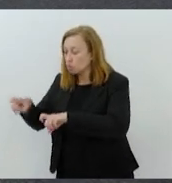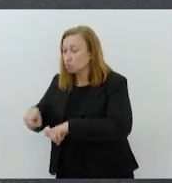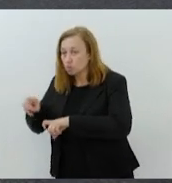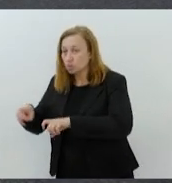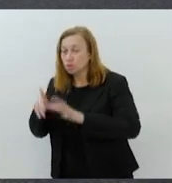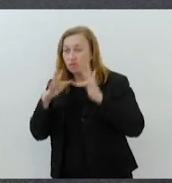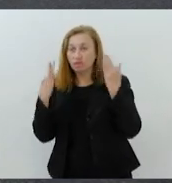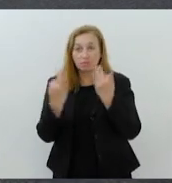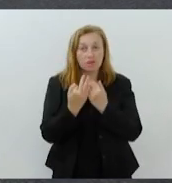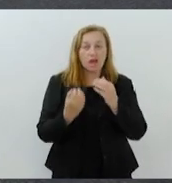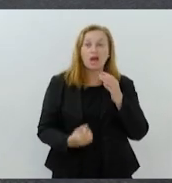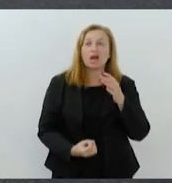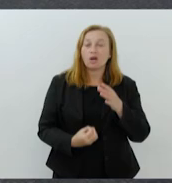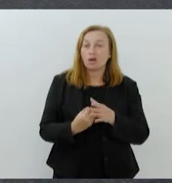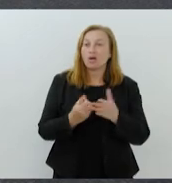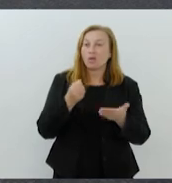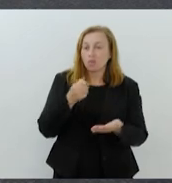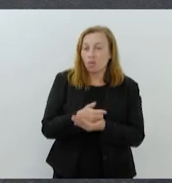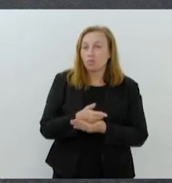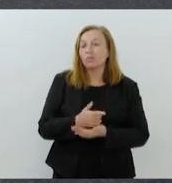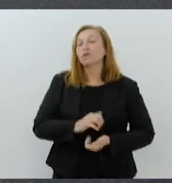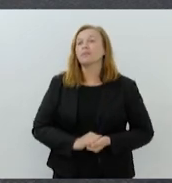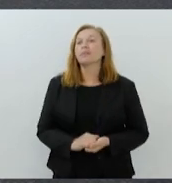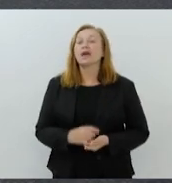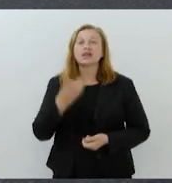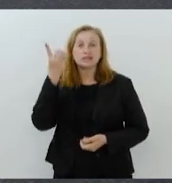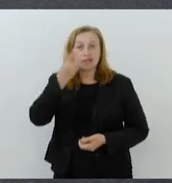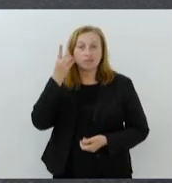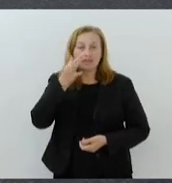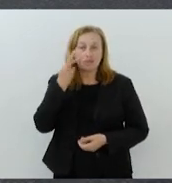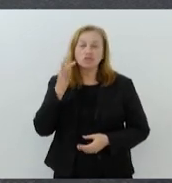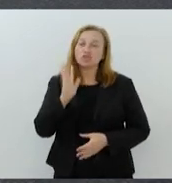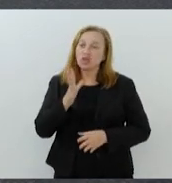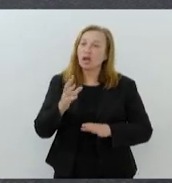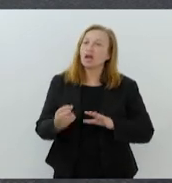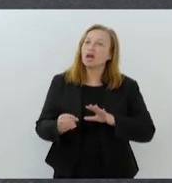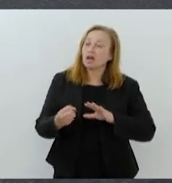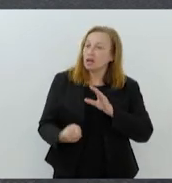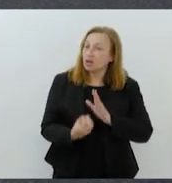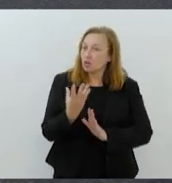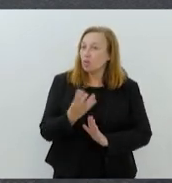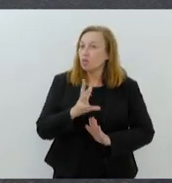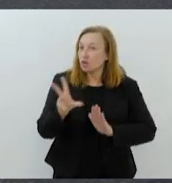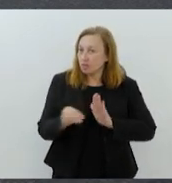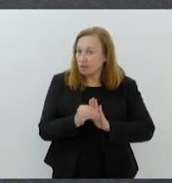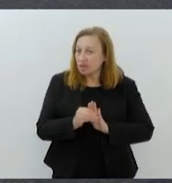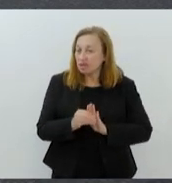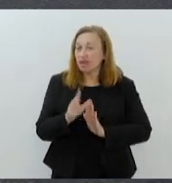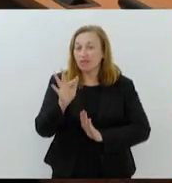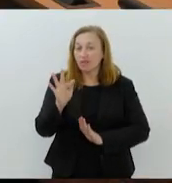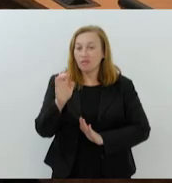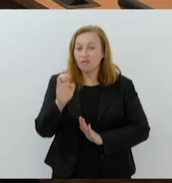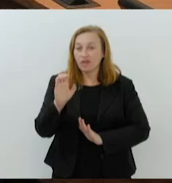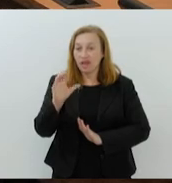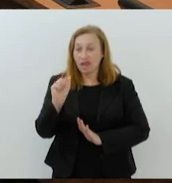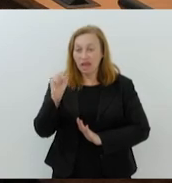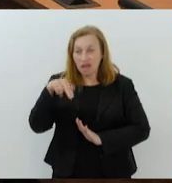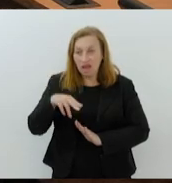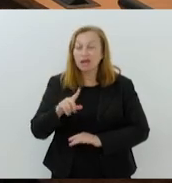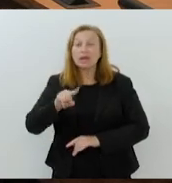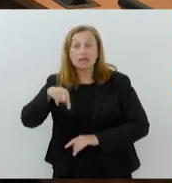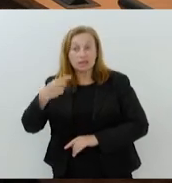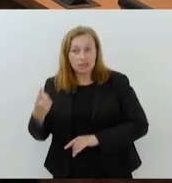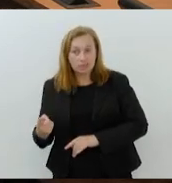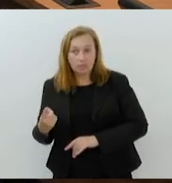artesanais. O deputado Serafini fez até uma emenda na Constituição, do FECAM, que eu depois, graças